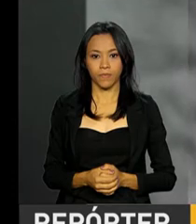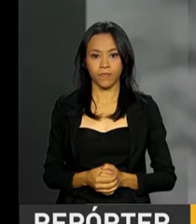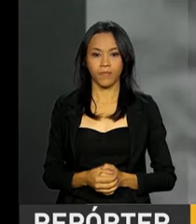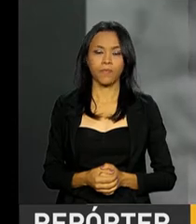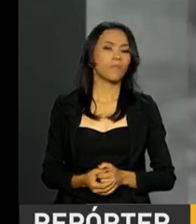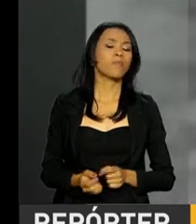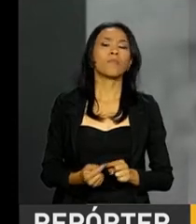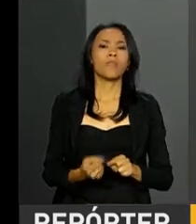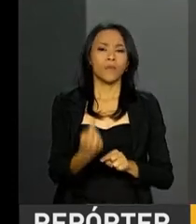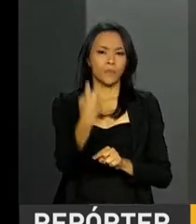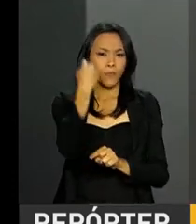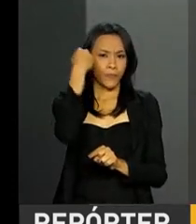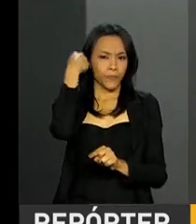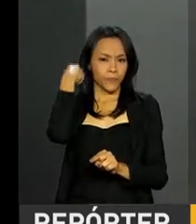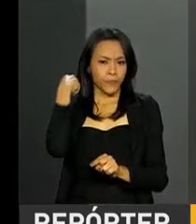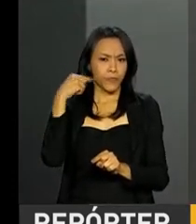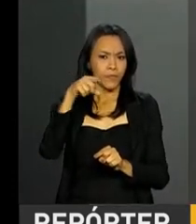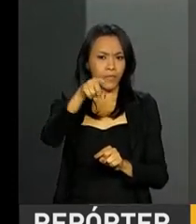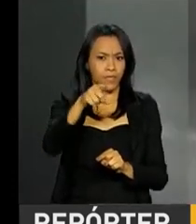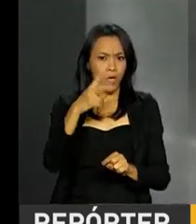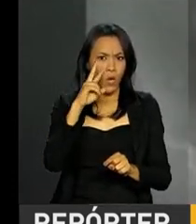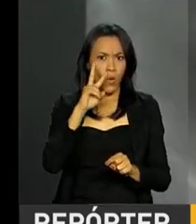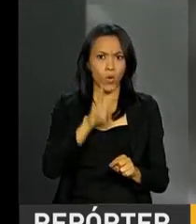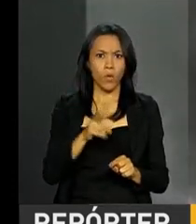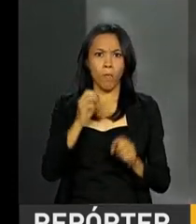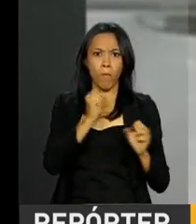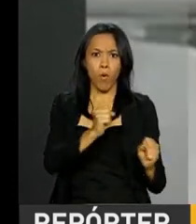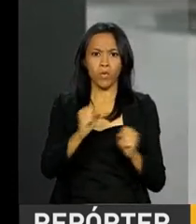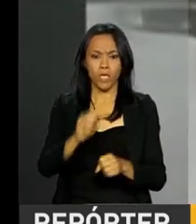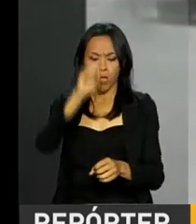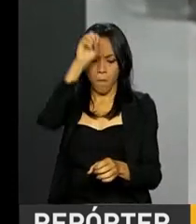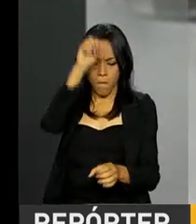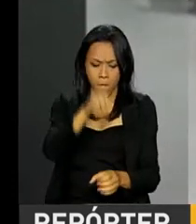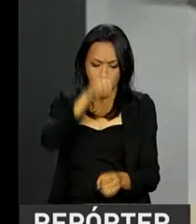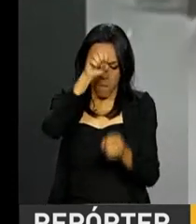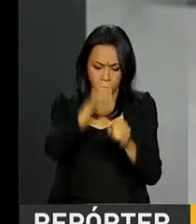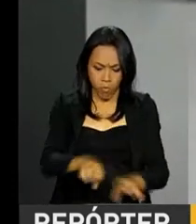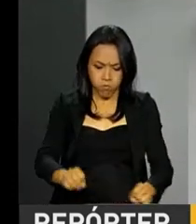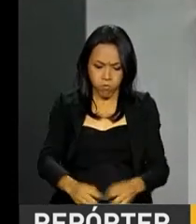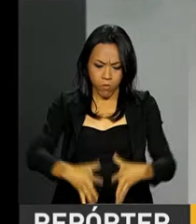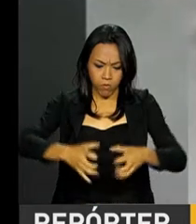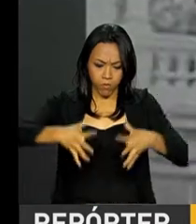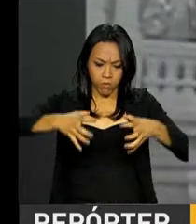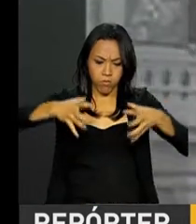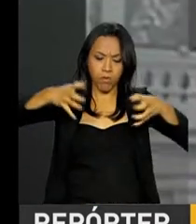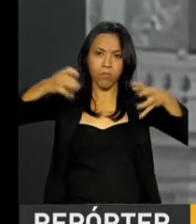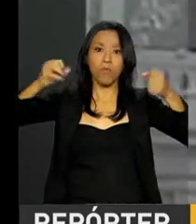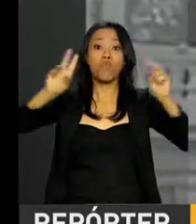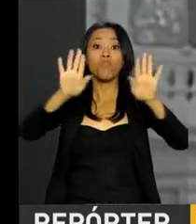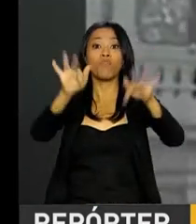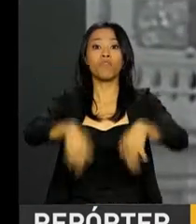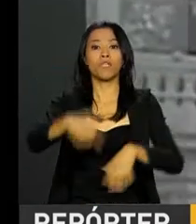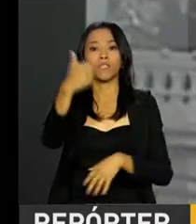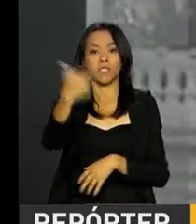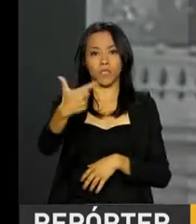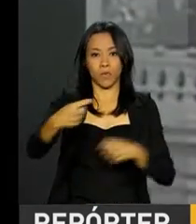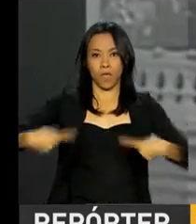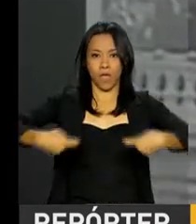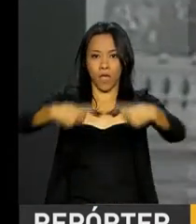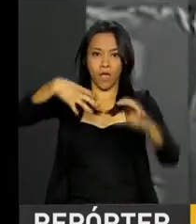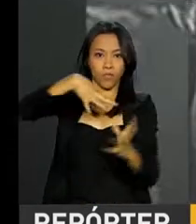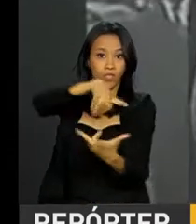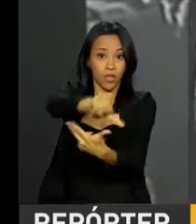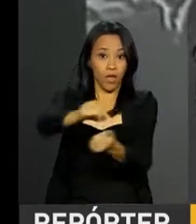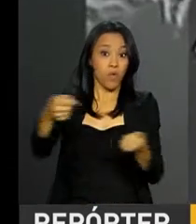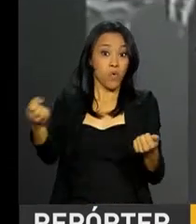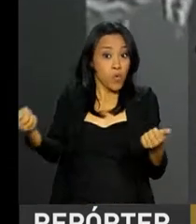Na década em que o mundo conheceu o poder das bombas atômicas encerrando a Segunda Guerra Mundial, o Brasil inaugurou uma nova